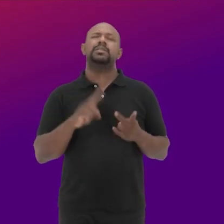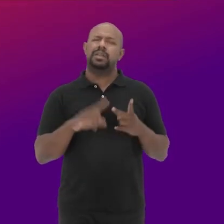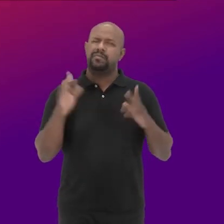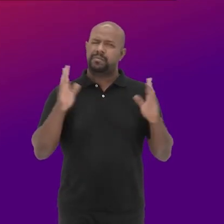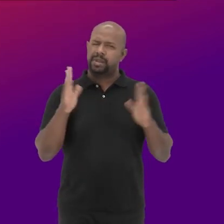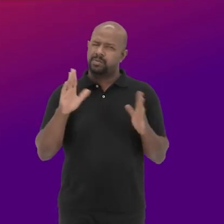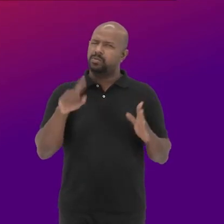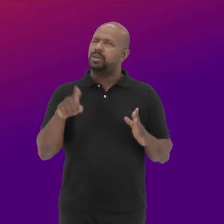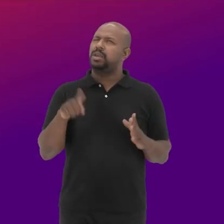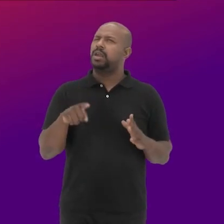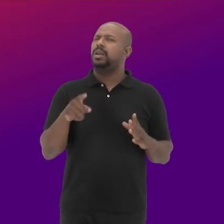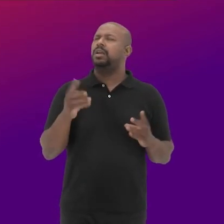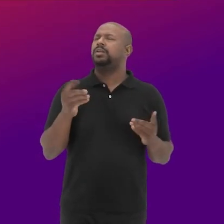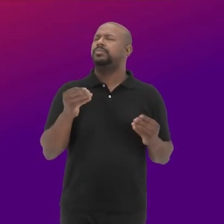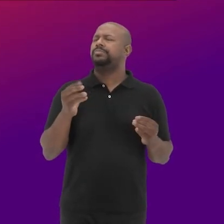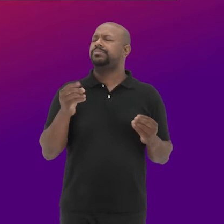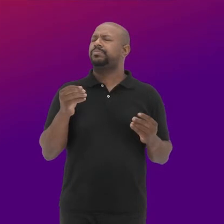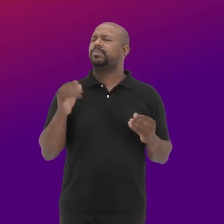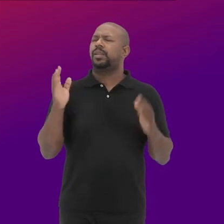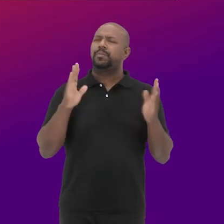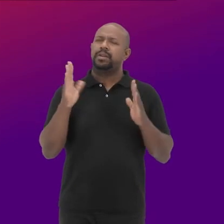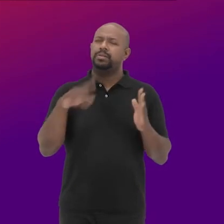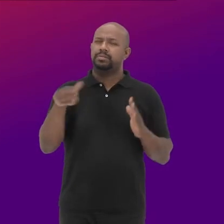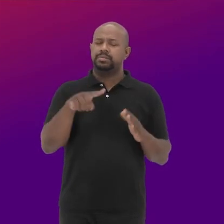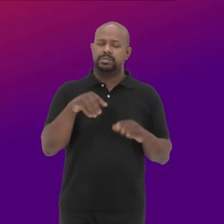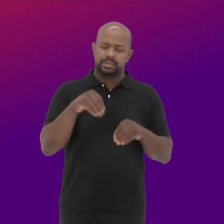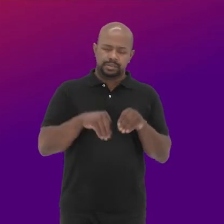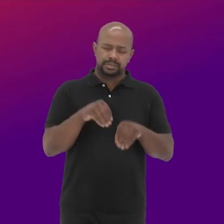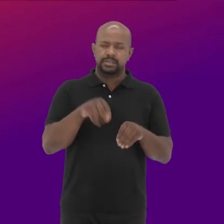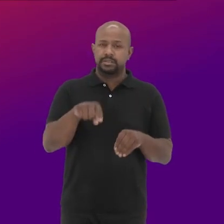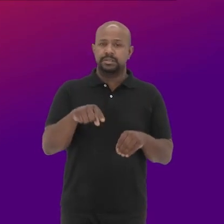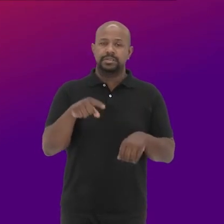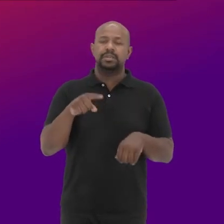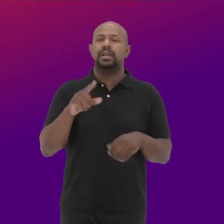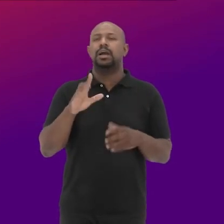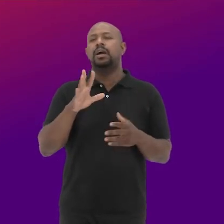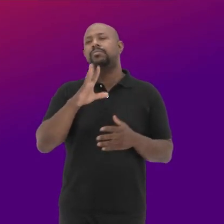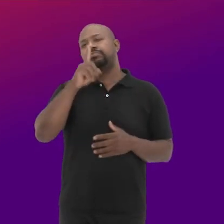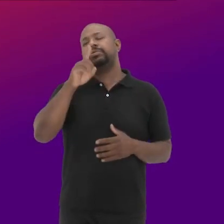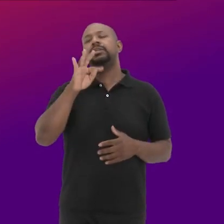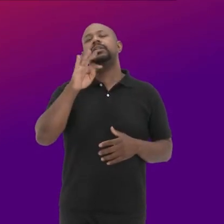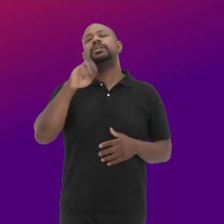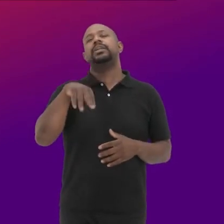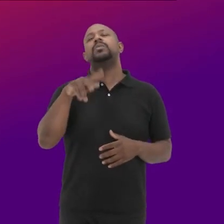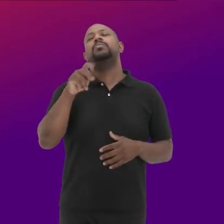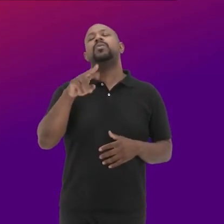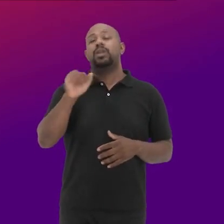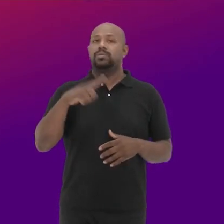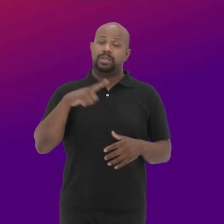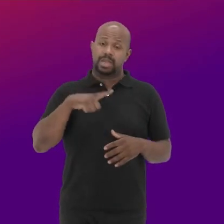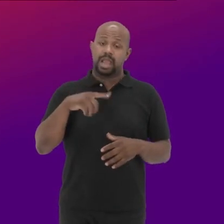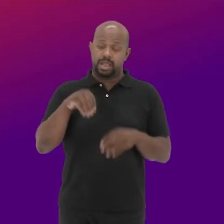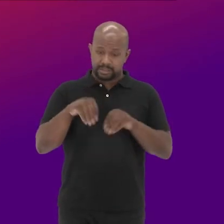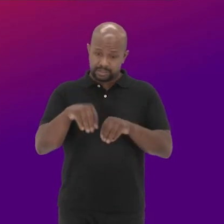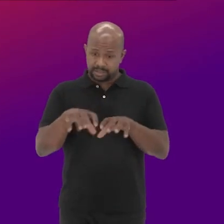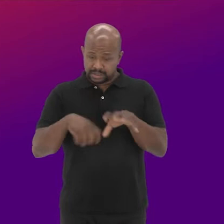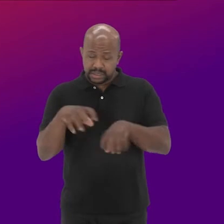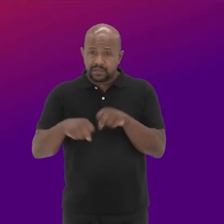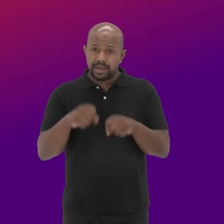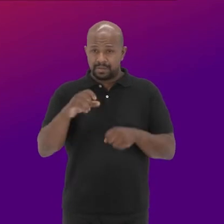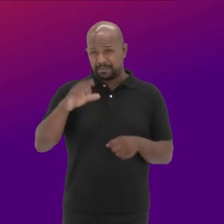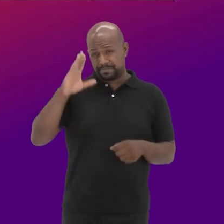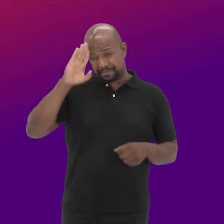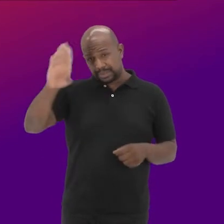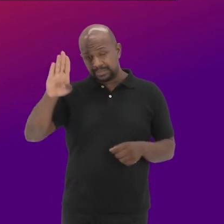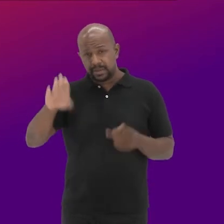um período, né, que era o período da safra temporão, temos a safra principal e temos a safra